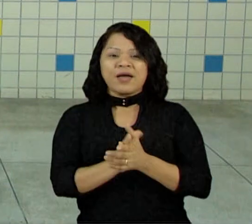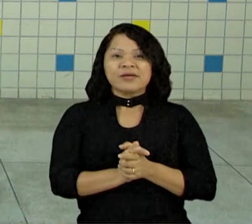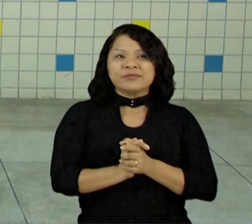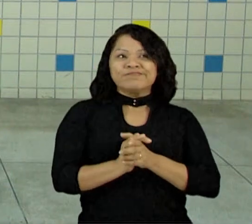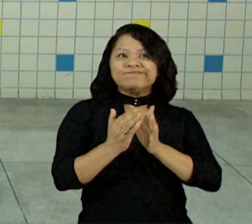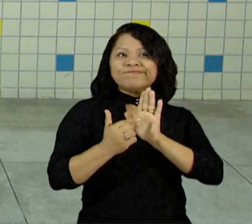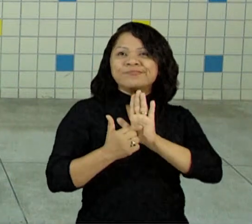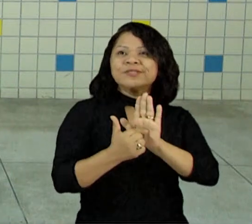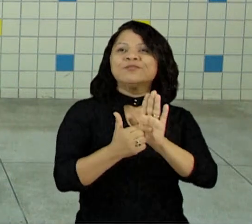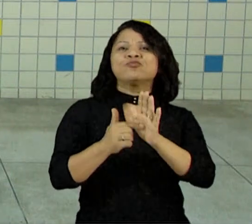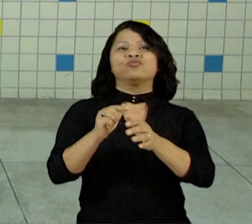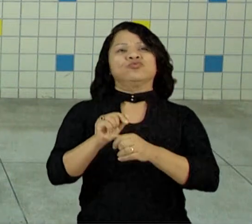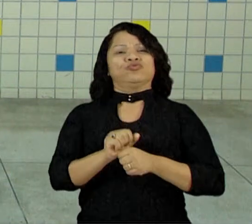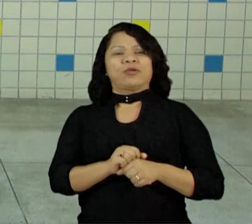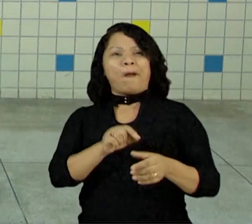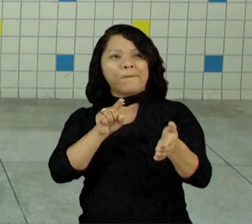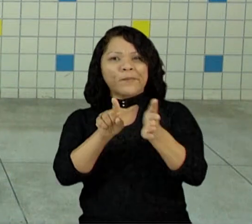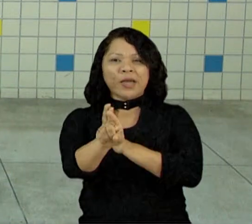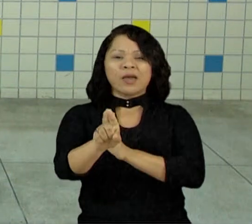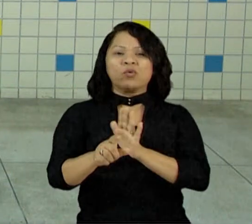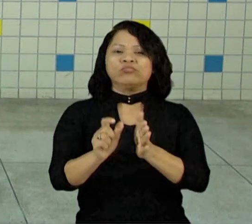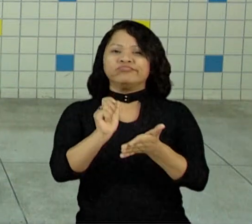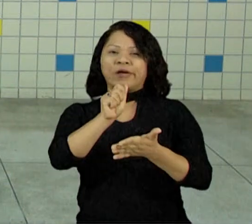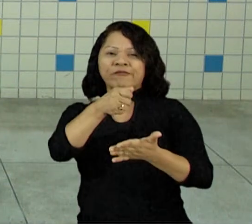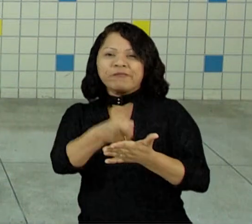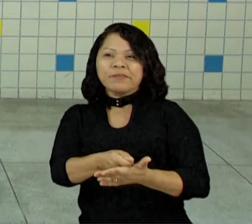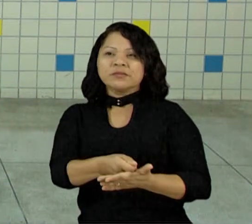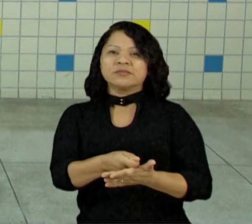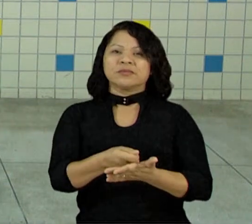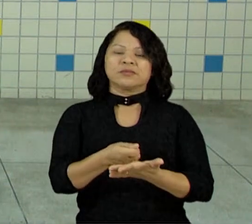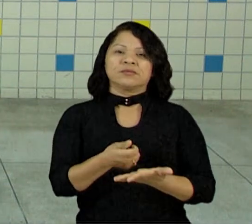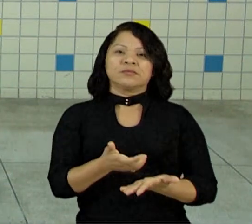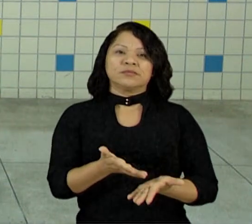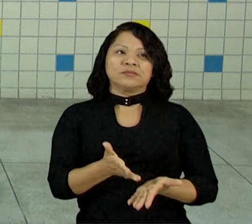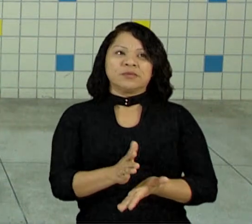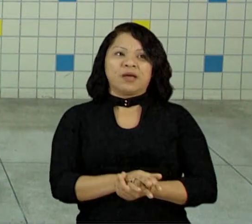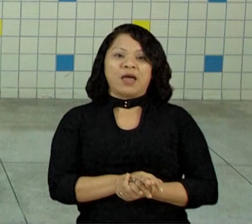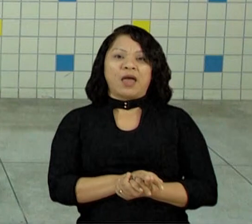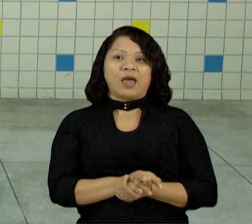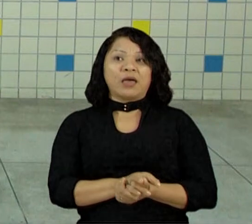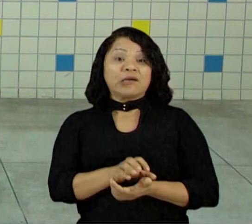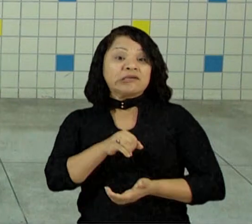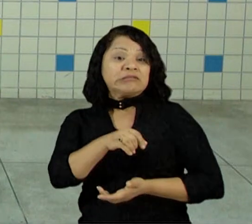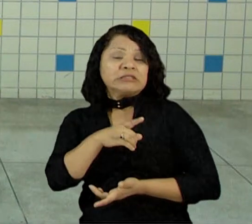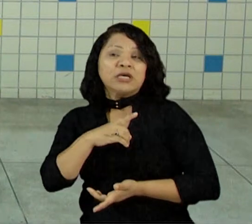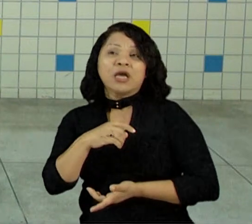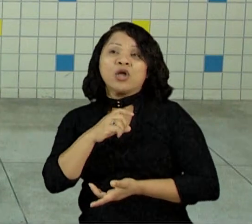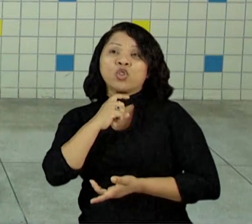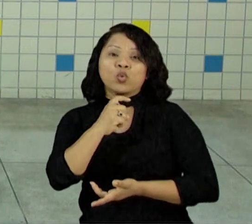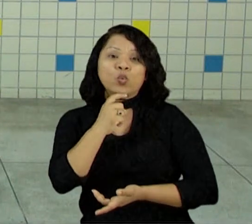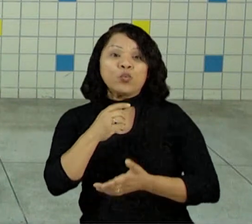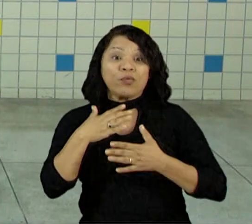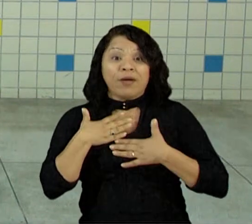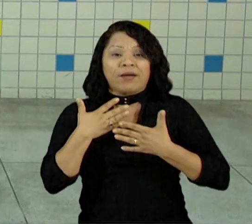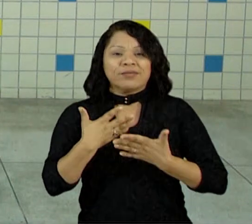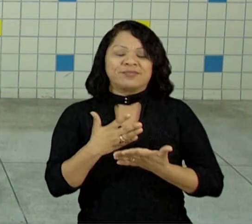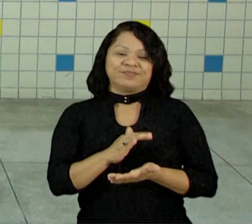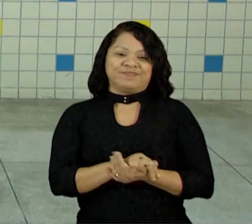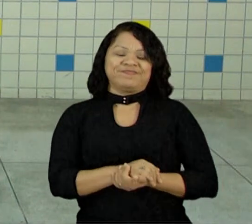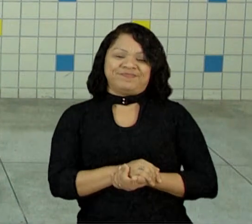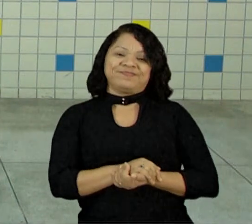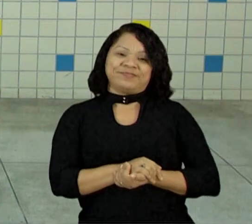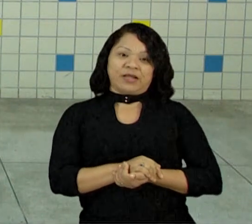uma pergunta, quando for uma afirmação, quando você tiver uma dúvida, tiver surpresa, nós